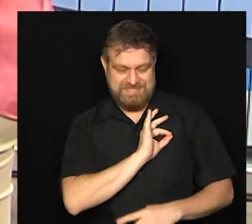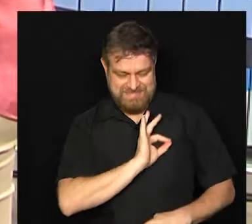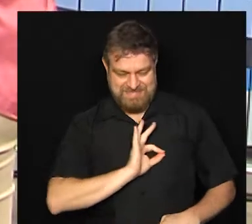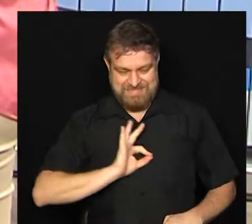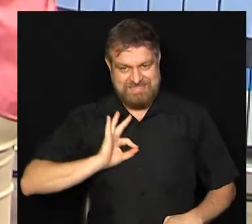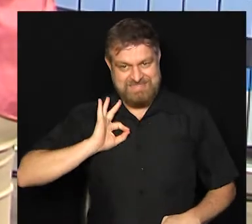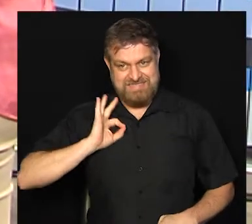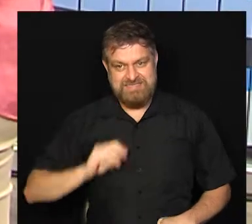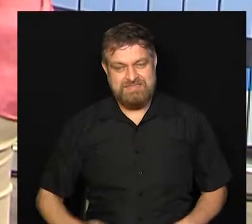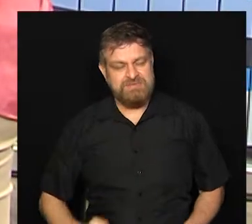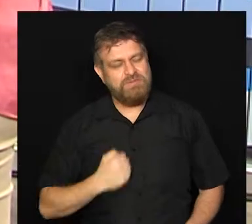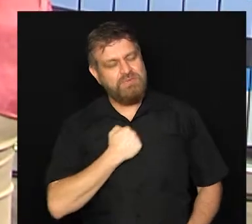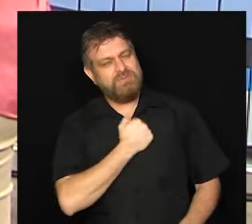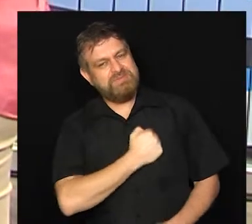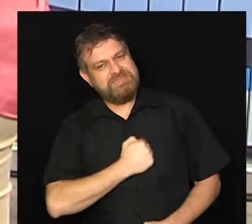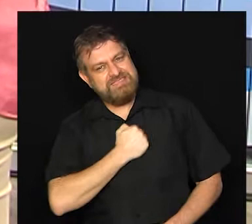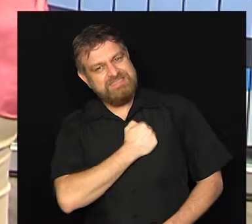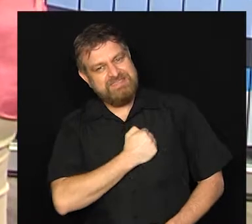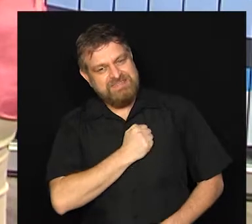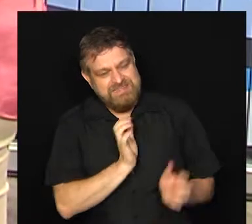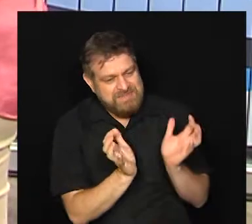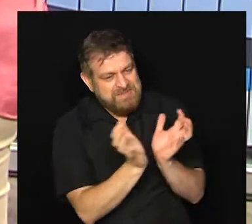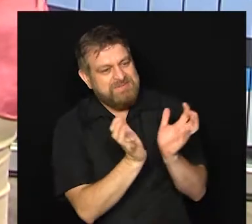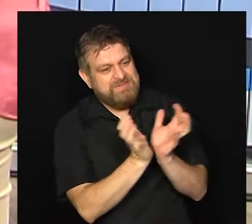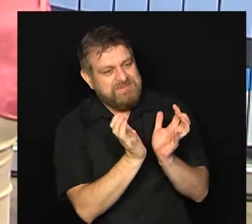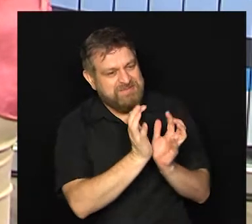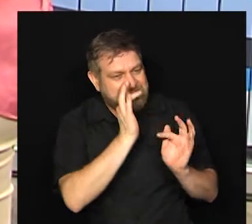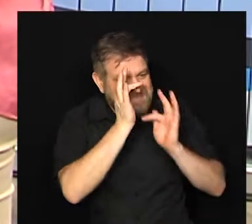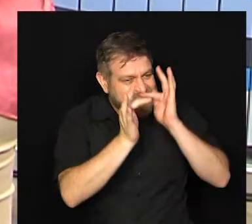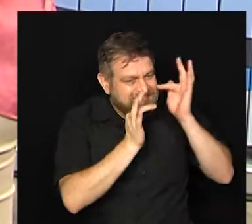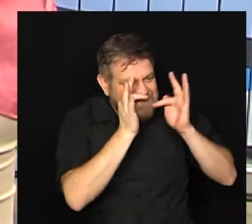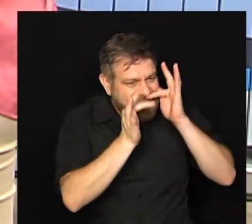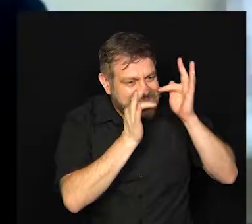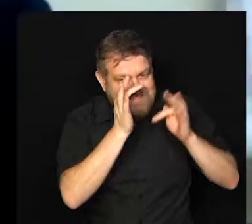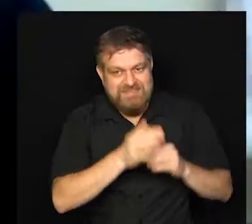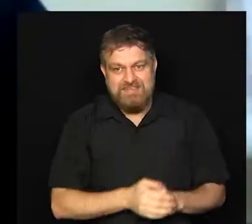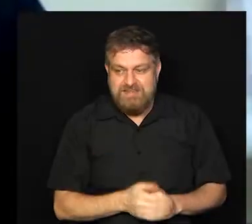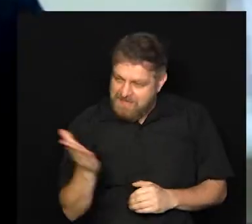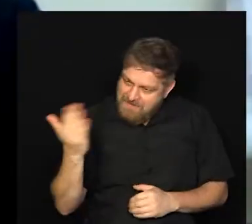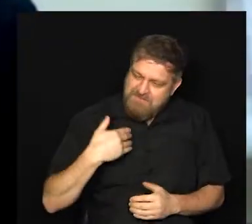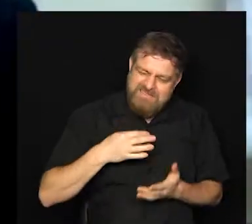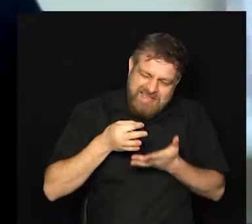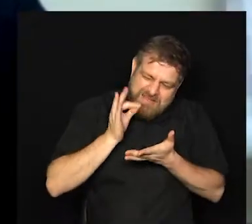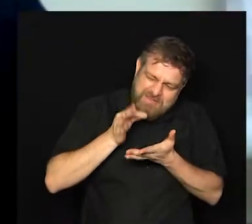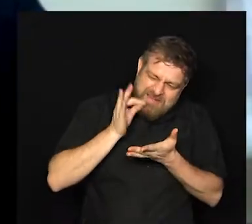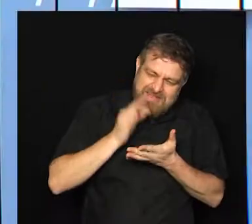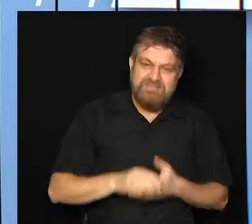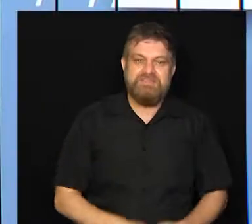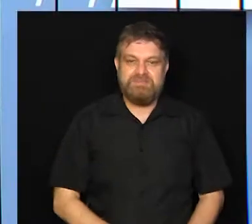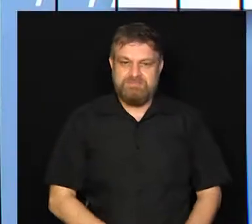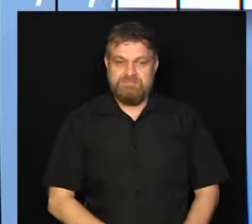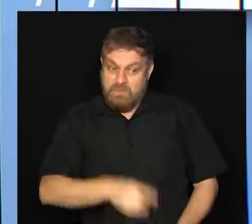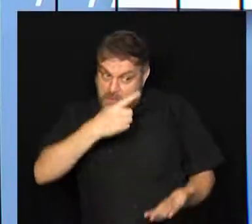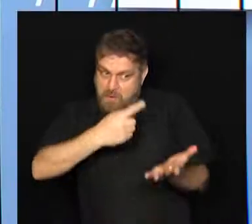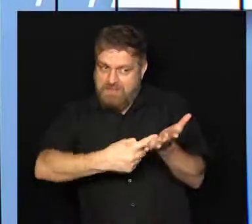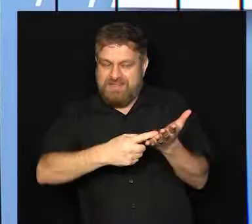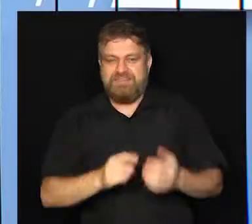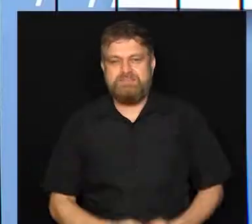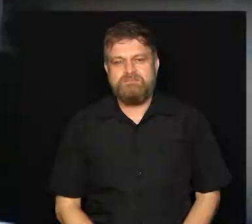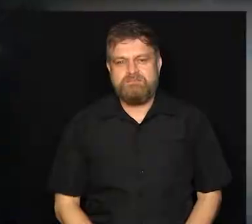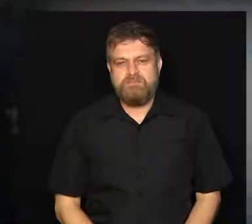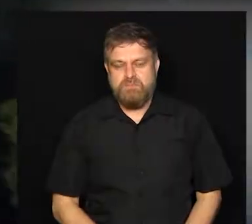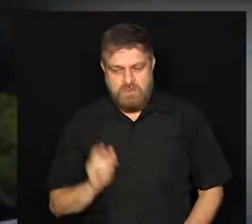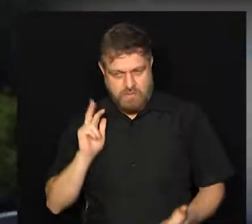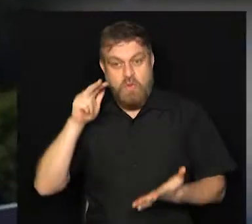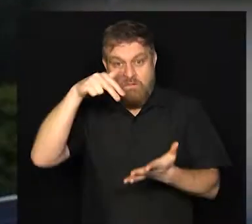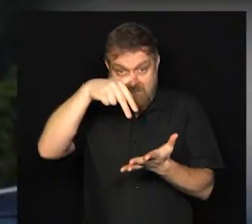ótimo. Ó, tô com saudade aí do pessoal do Primavera, viu? Eu também, passa aqui para tomar um café. Vou passar. Ô, Ruth, a última vez que eu estive